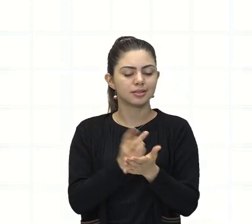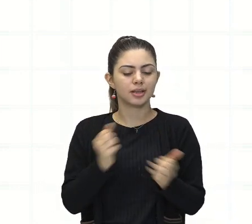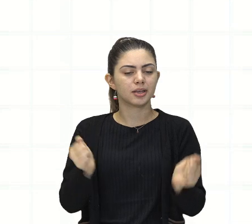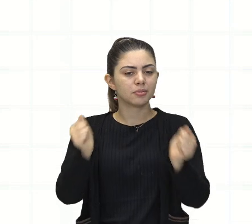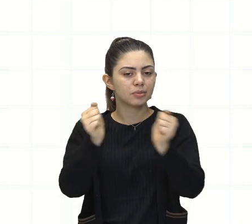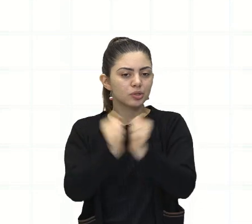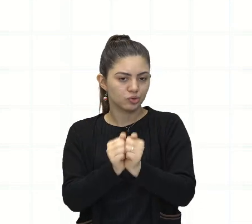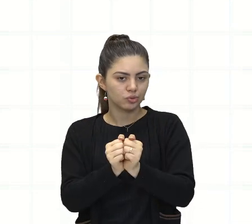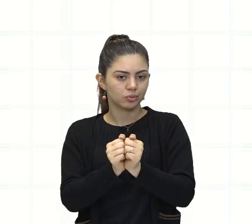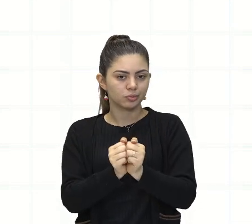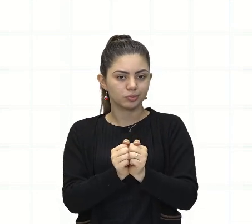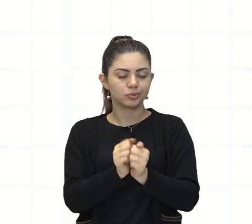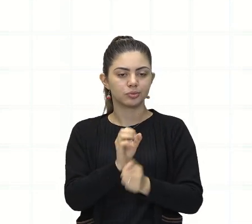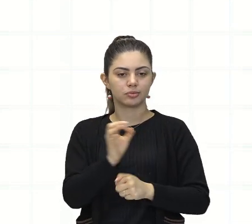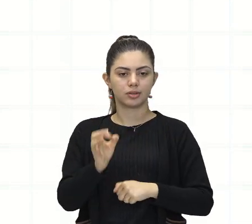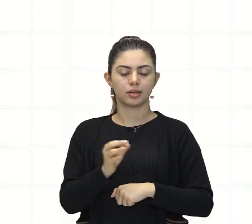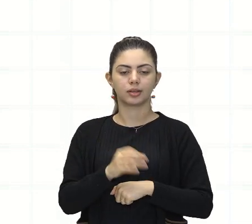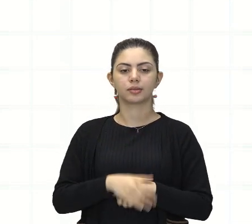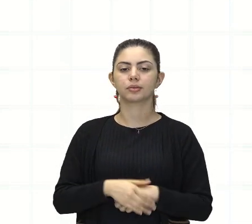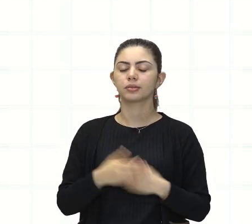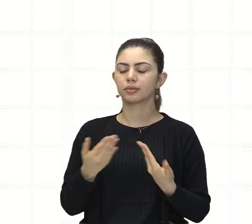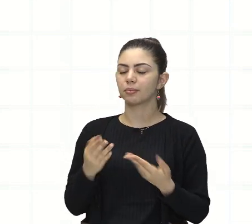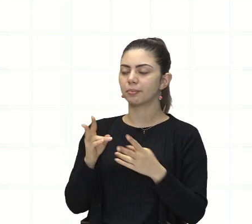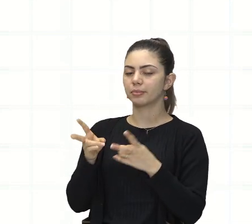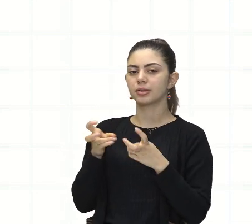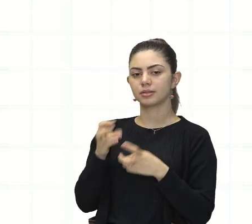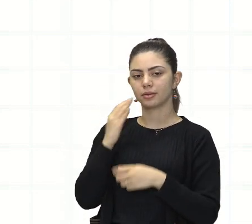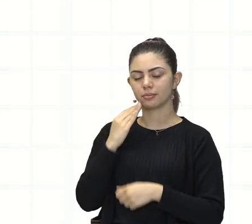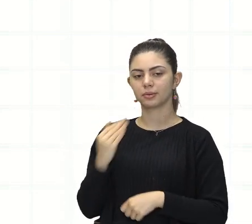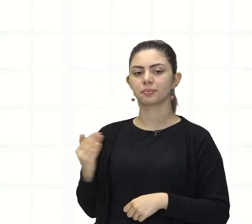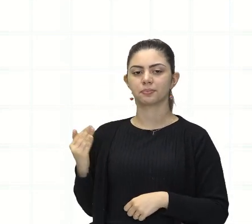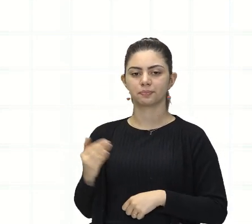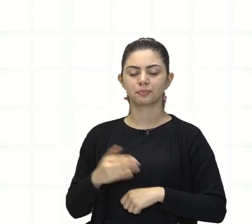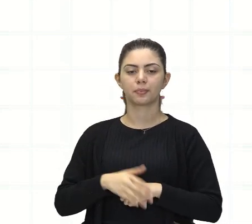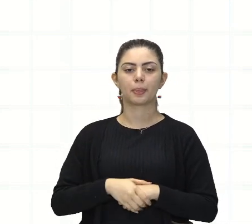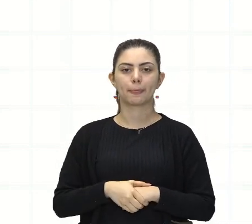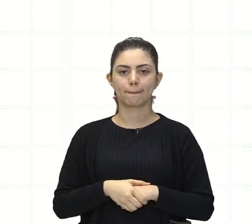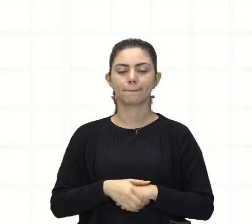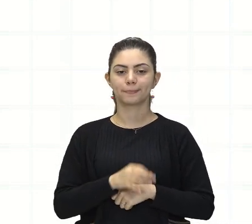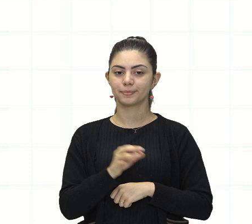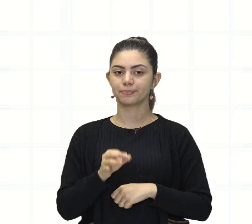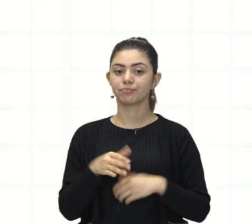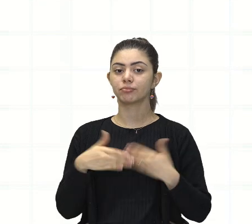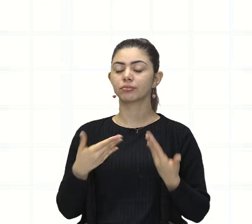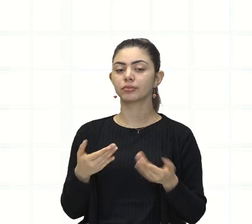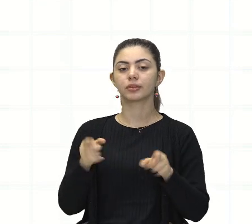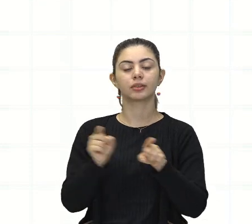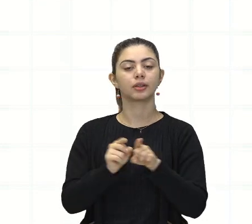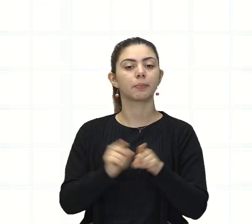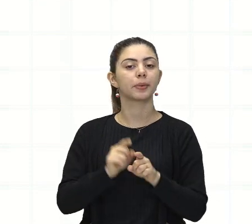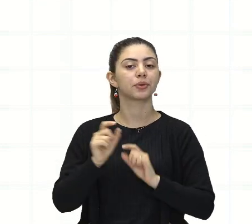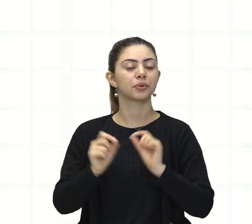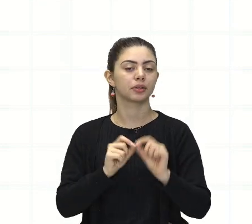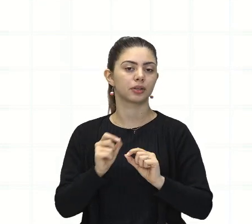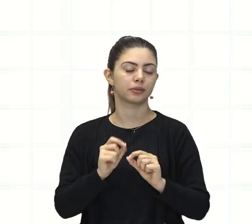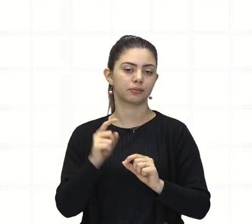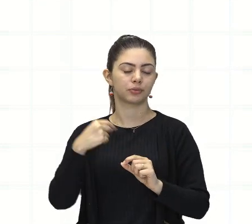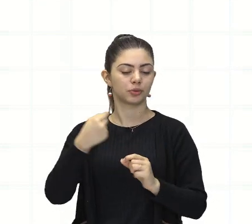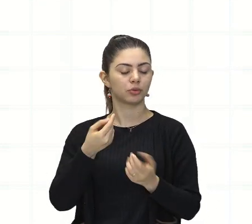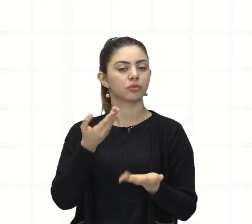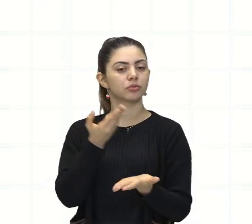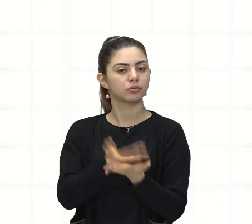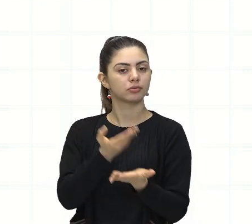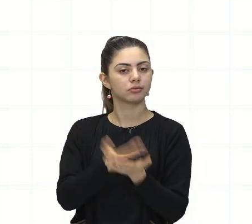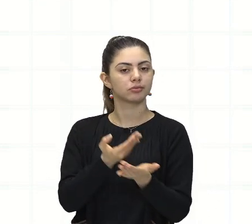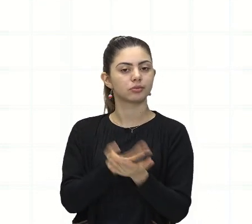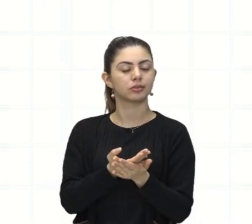ele antepõe-se ao substantivo, ele vem antes do substantivo, certo? Assim como também nós vimos lá